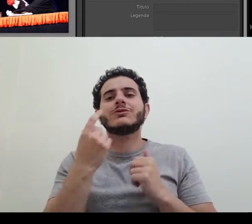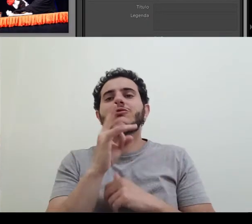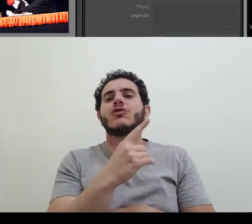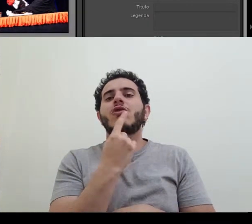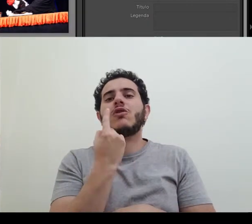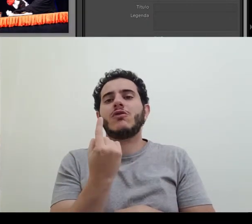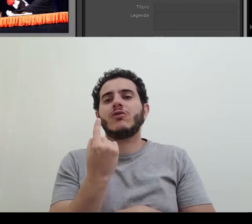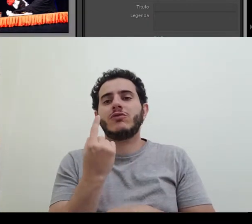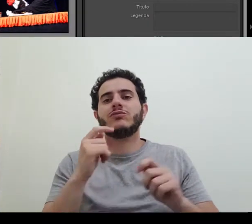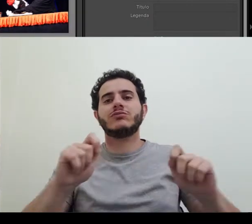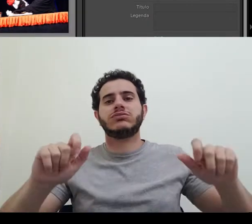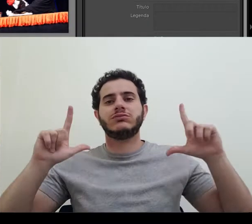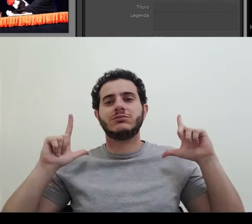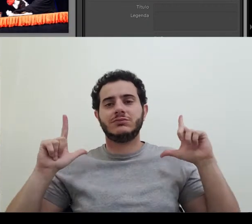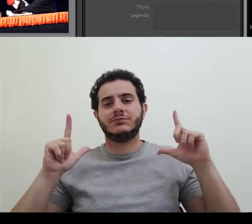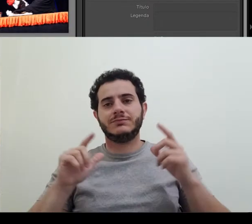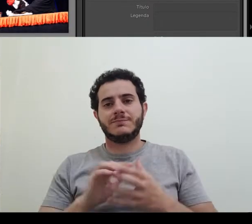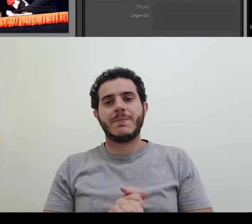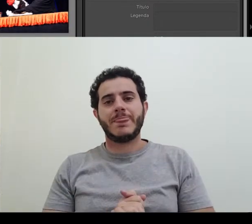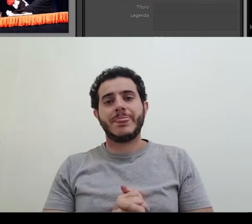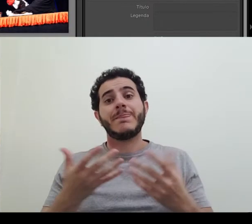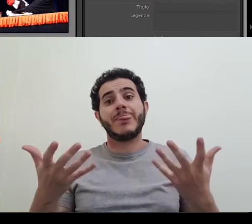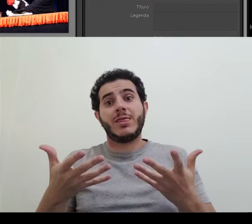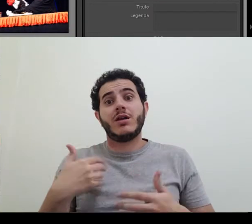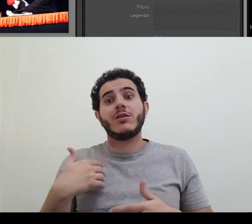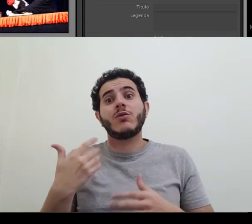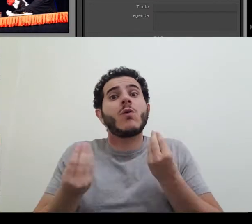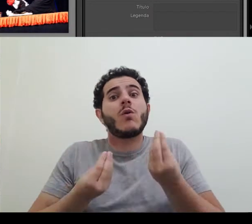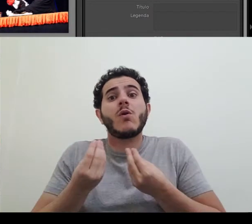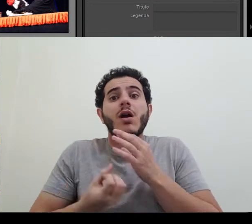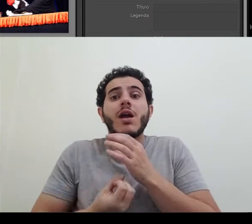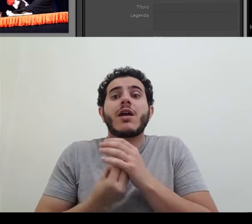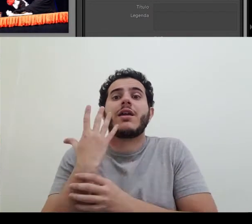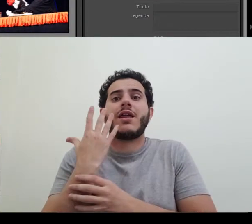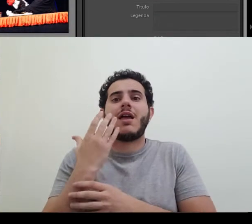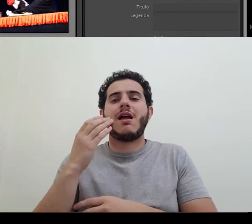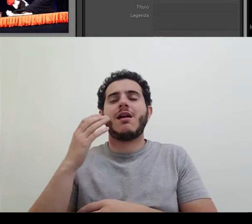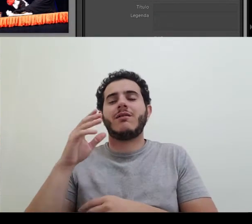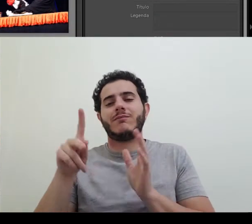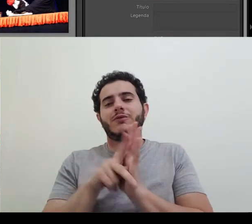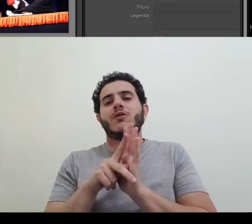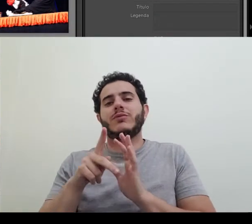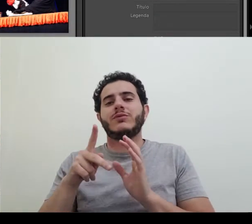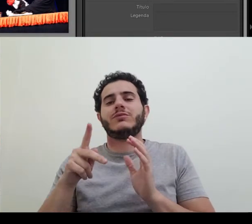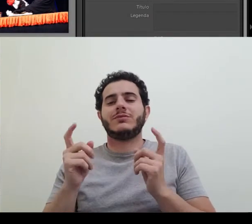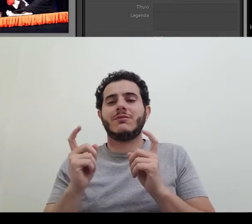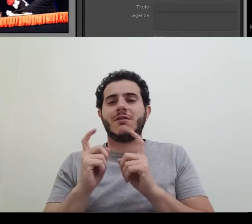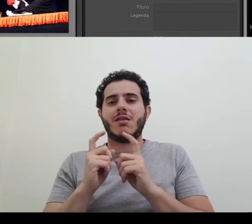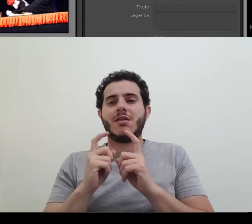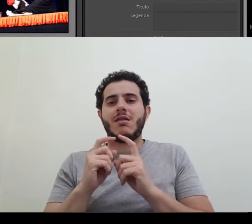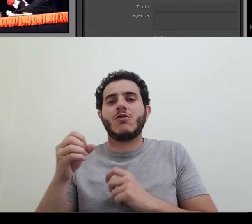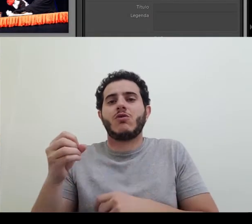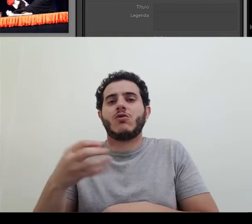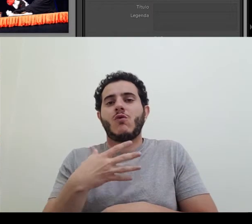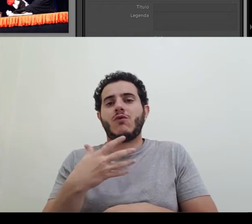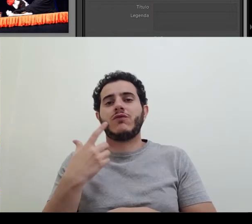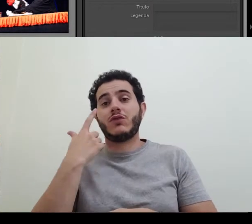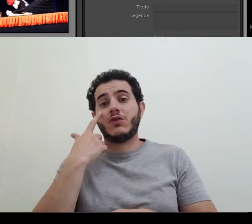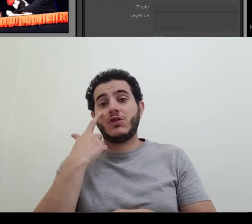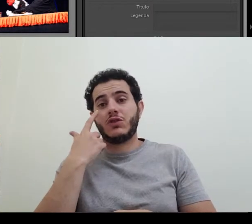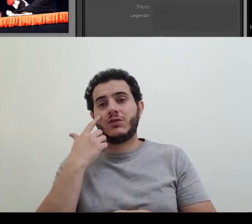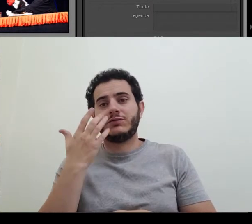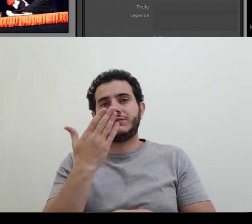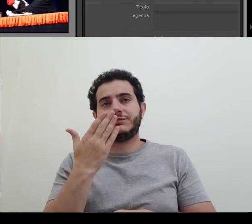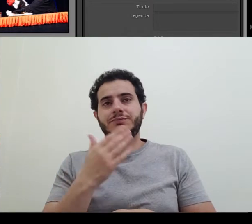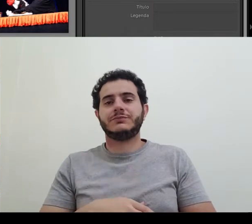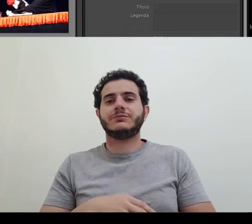porque não abre dois catálogos. Vou abrir um catálogo novo aqui, por exemplo, eu vindo na opção aqui arquivo, venho no